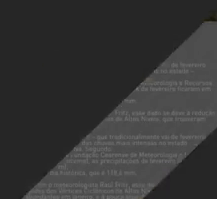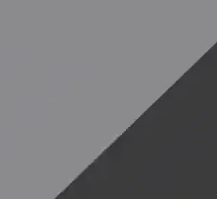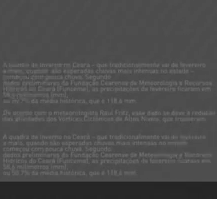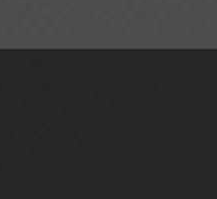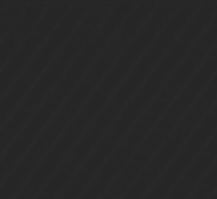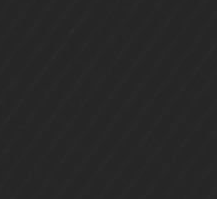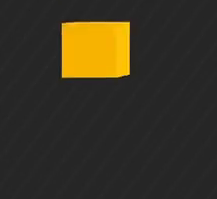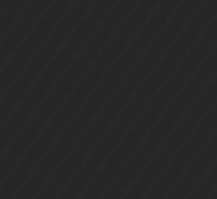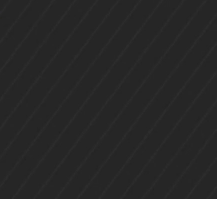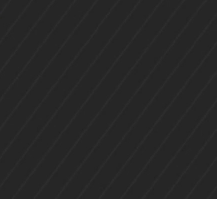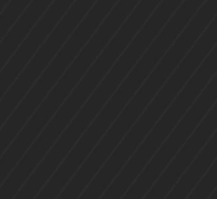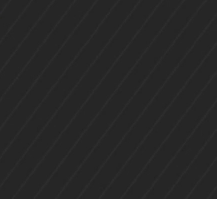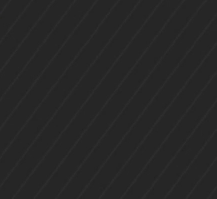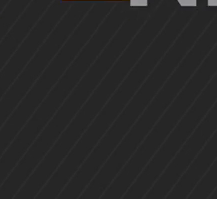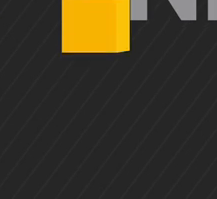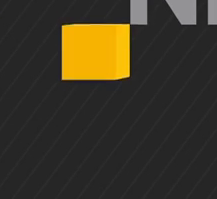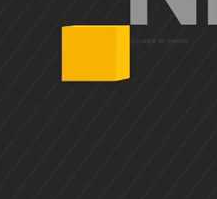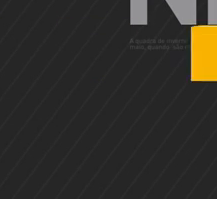o